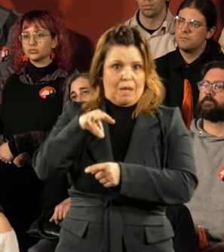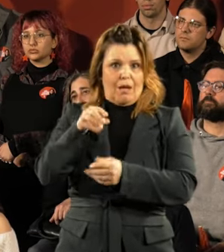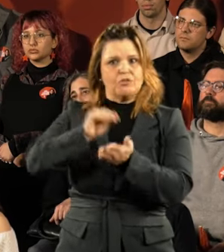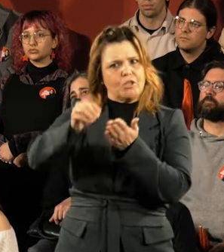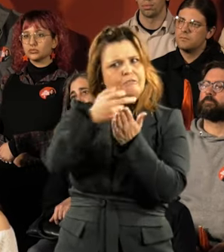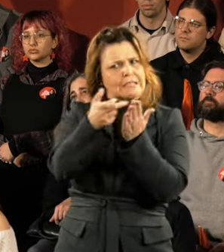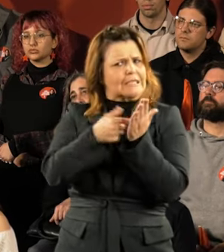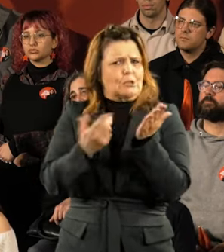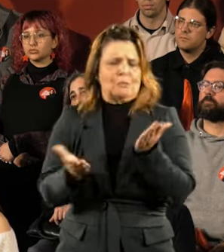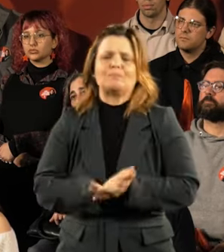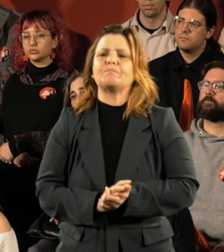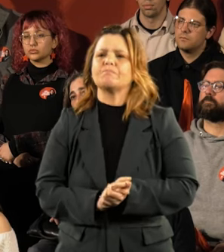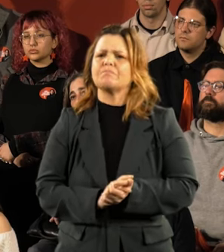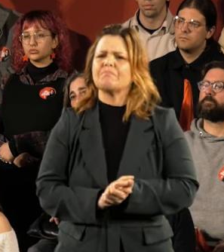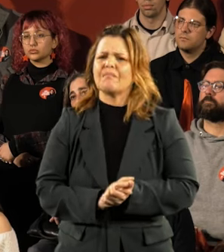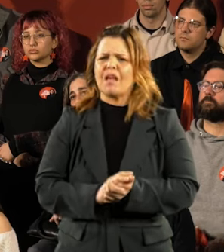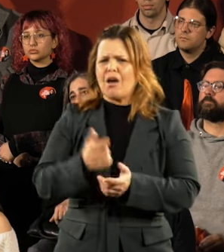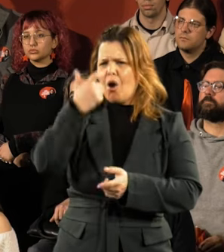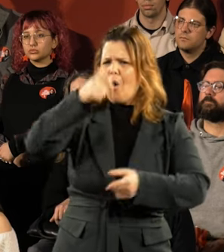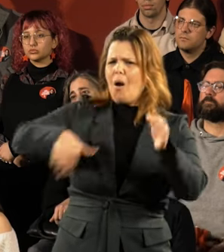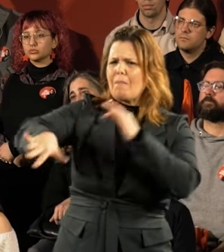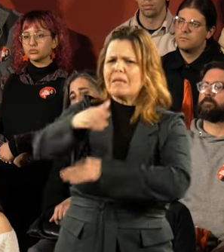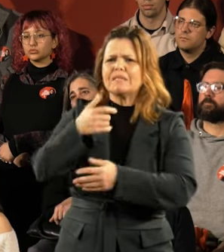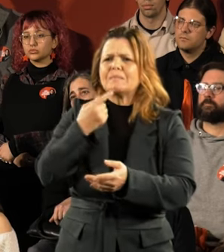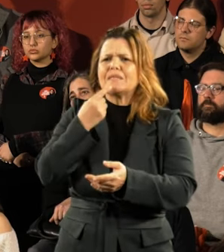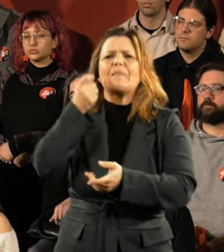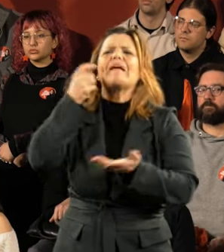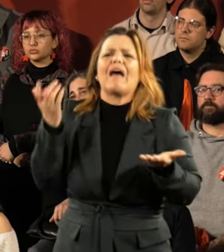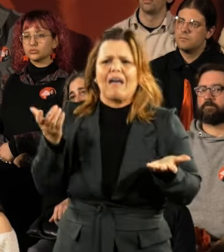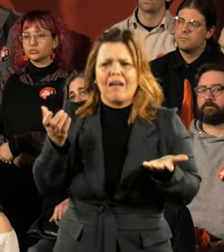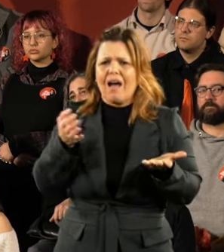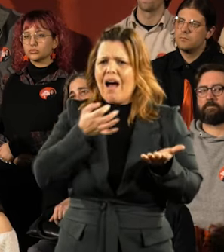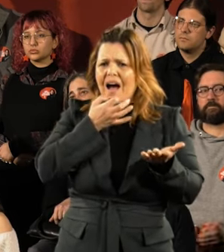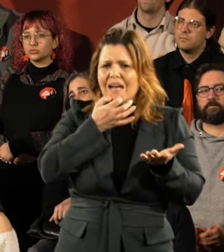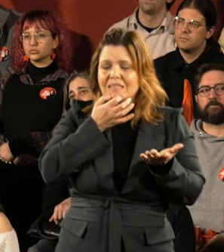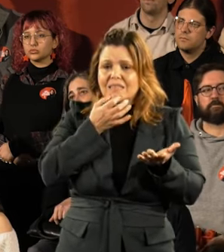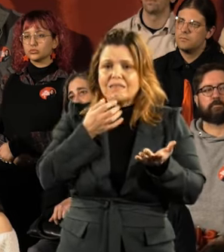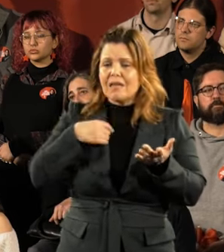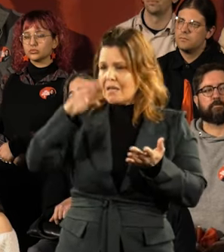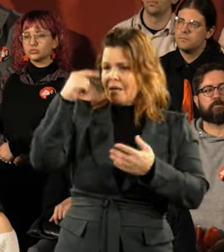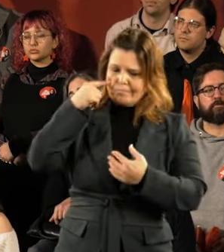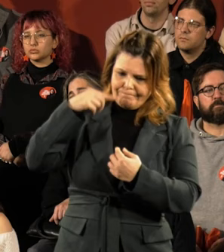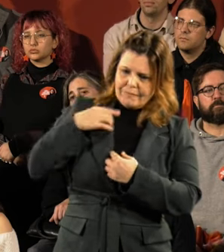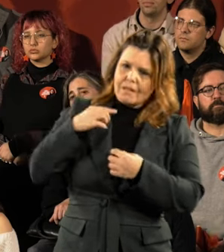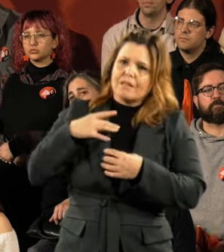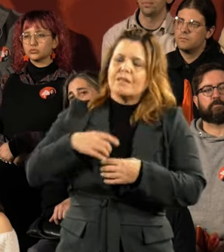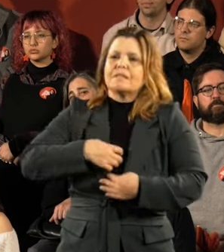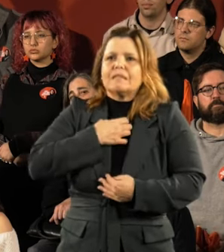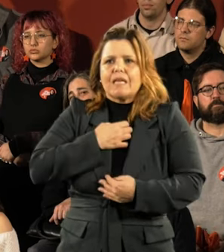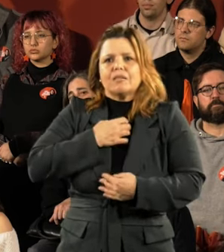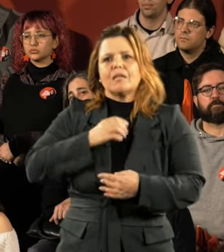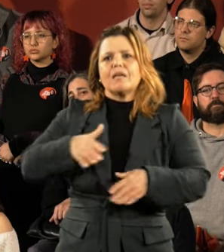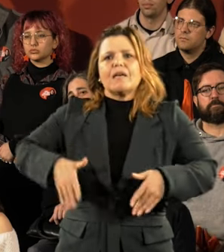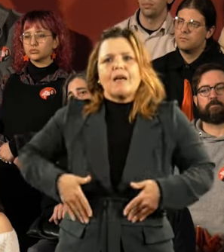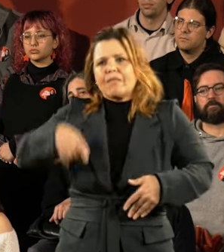texto quem entendia aqueles homens os que sabem na pele Quanto custa uma greve e os que